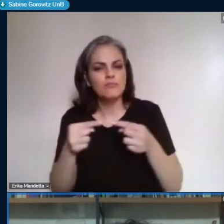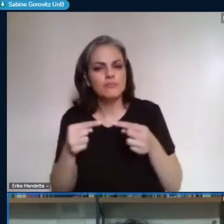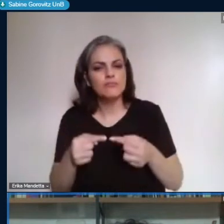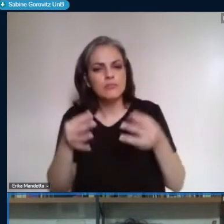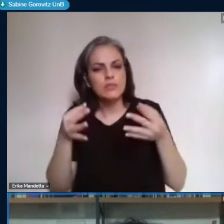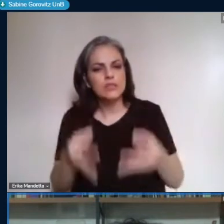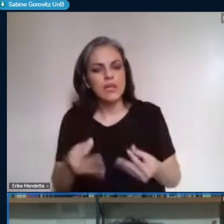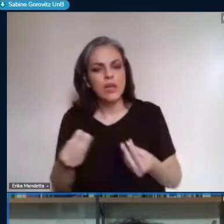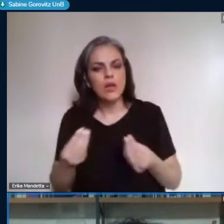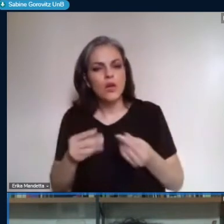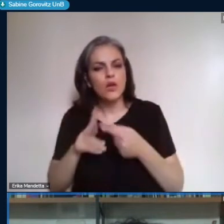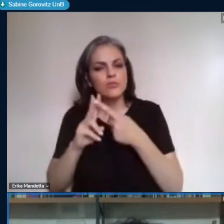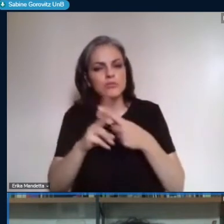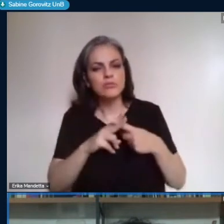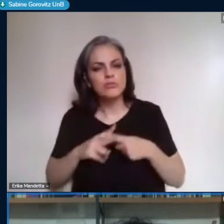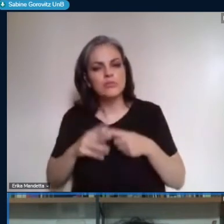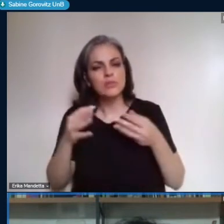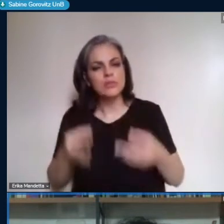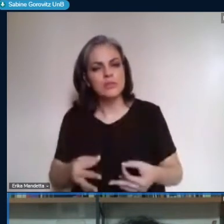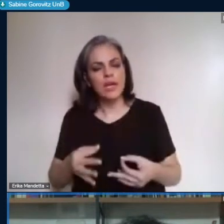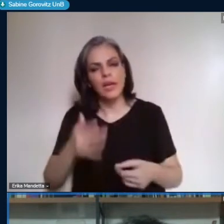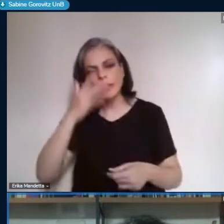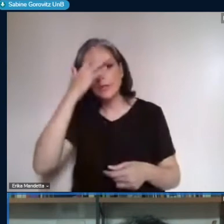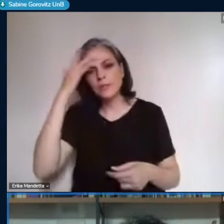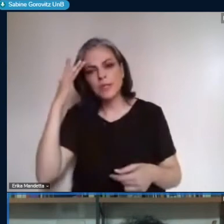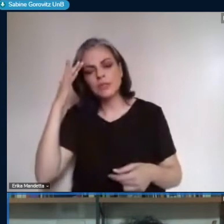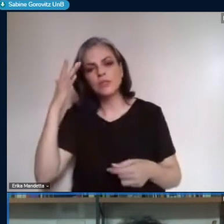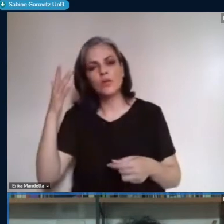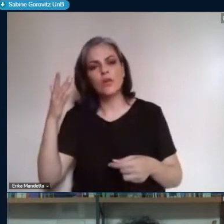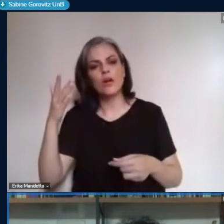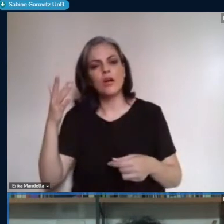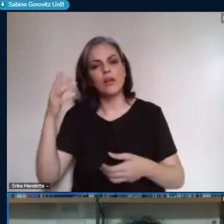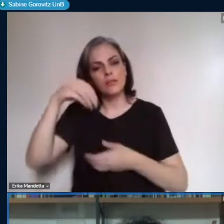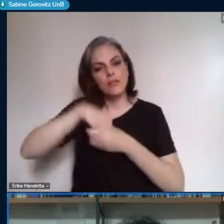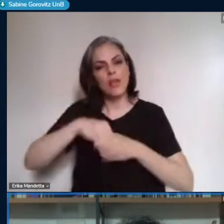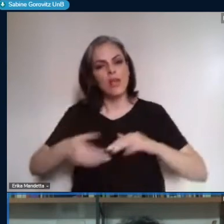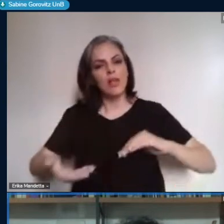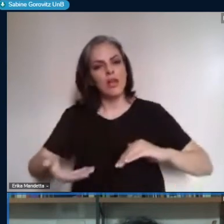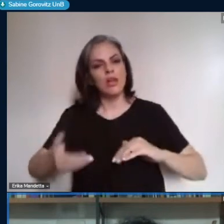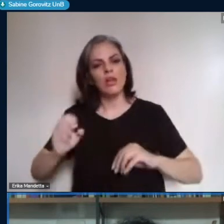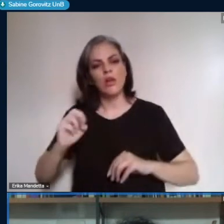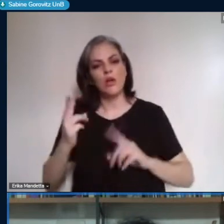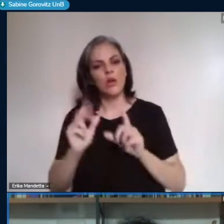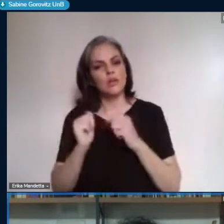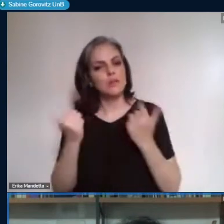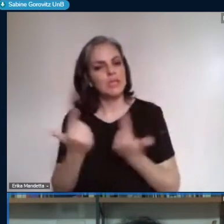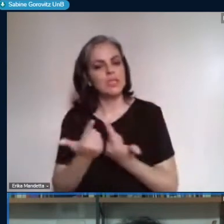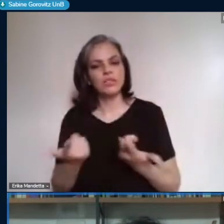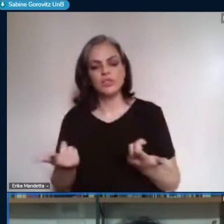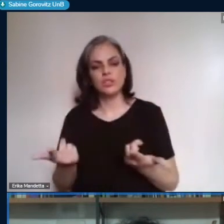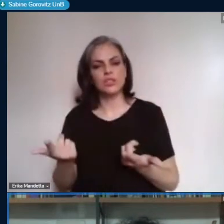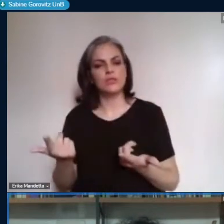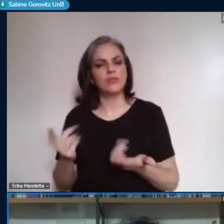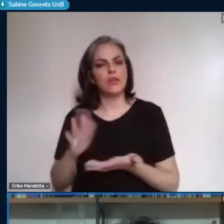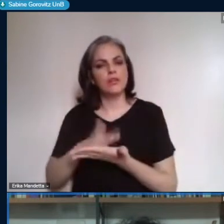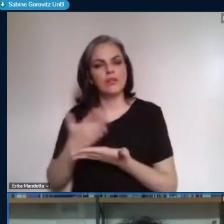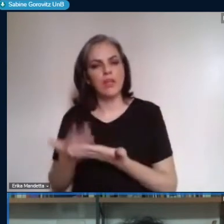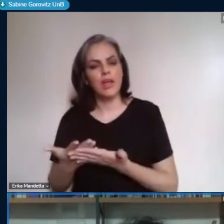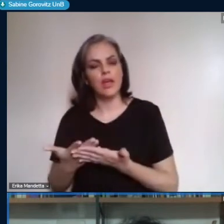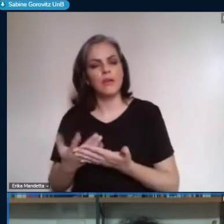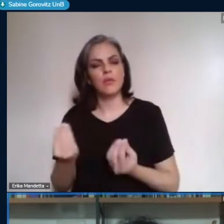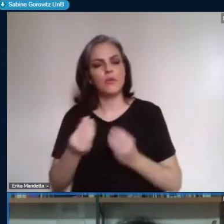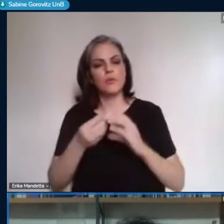dentro do parlamento e dentro das instâncias legislativas e, de modo geral, até